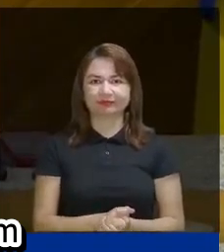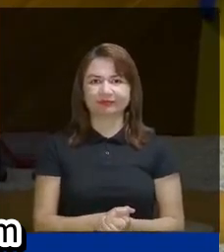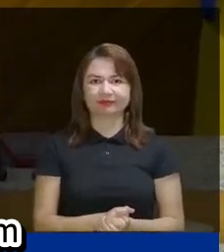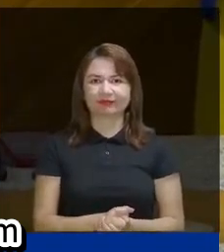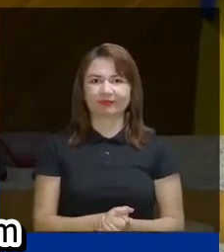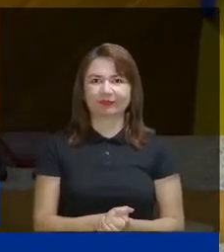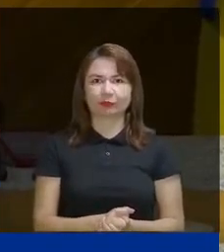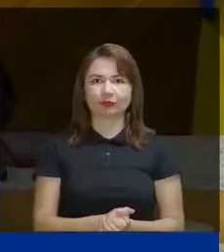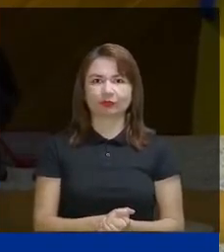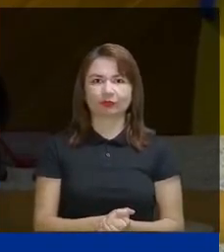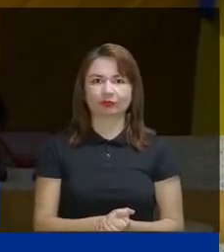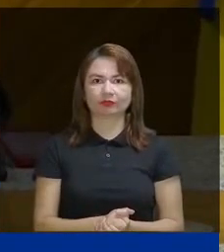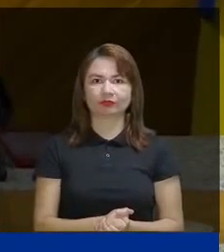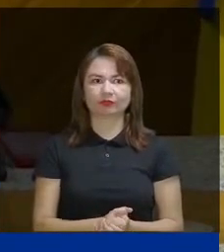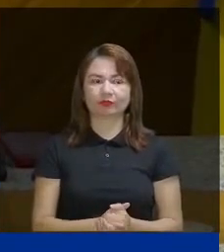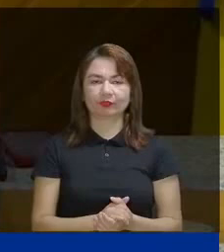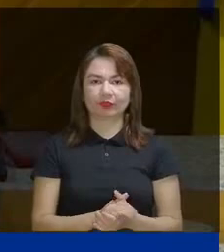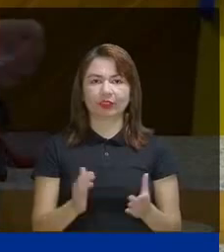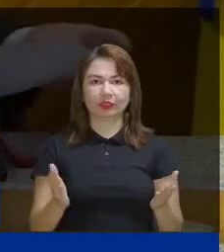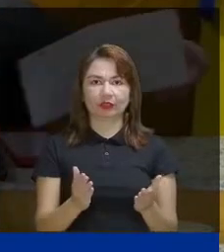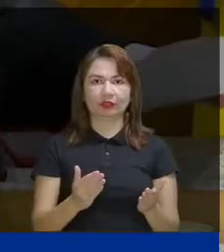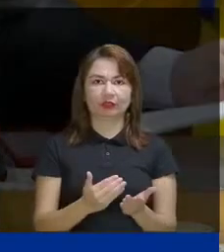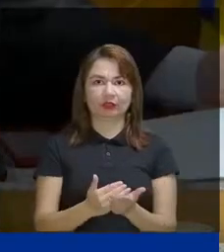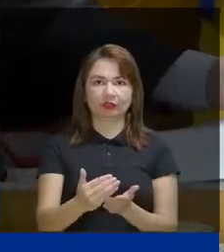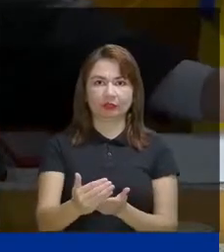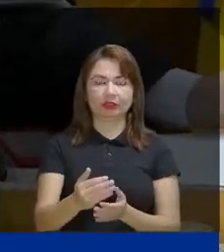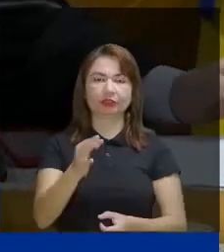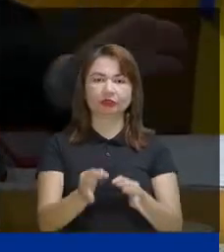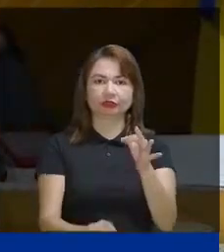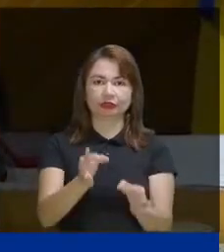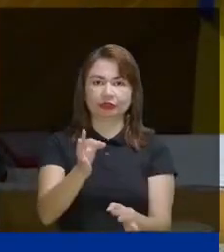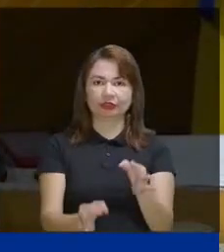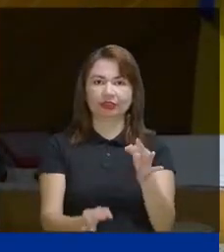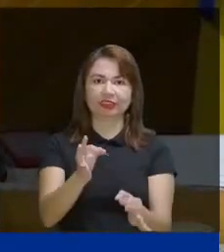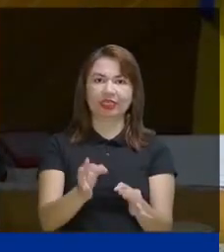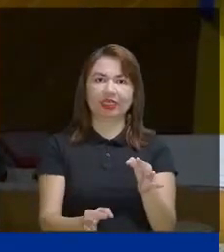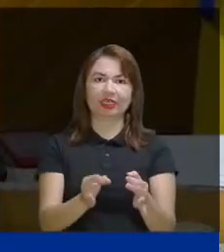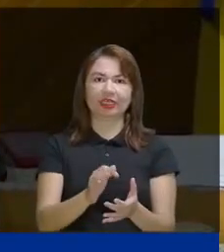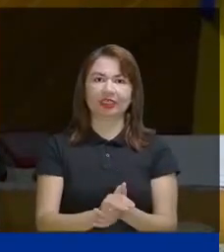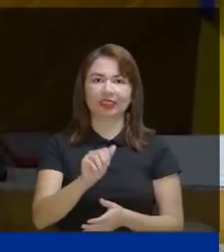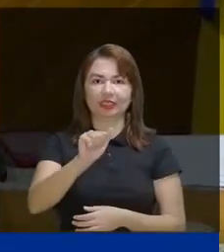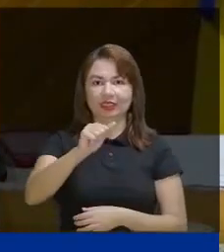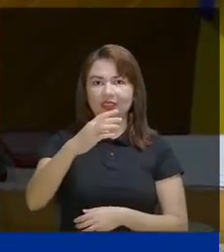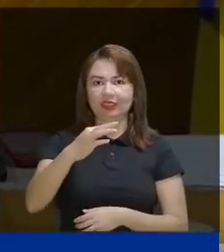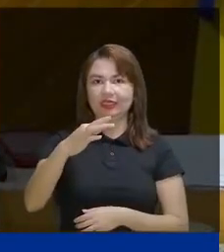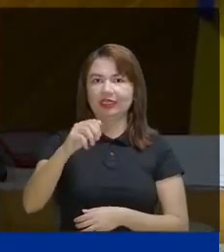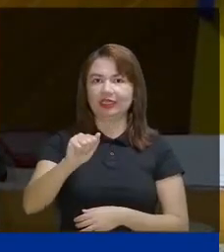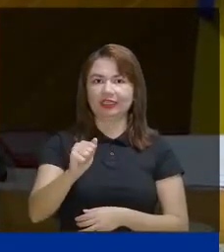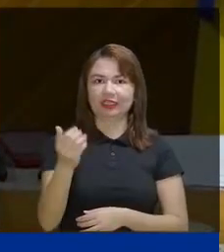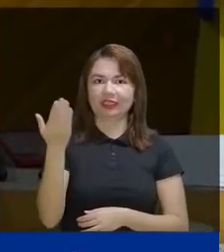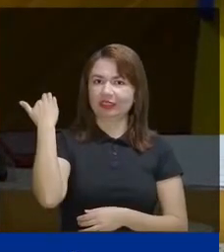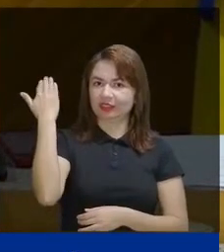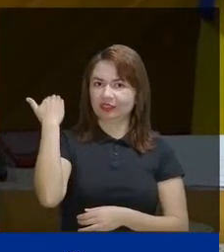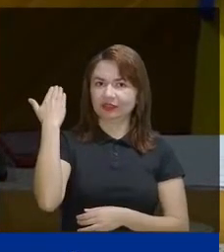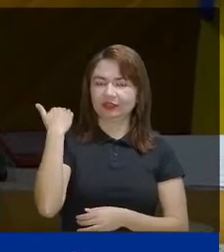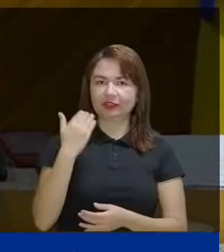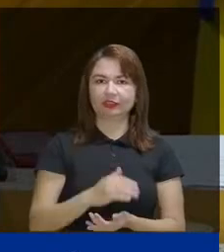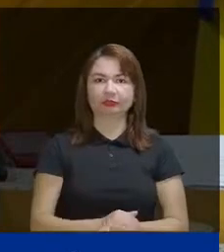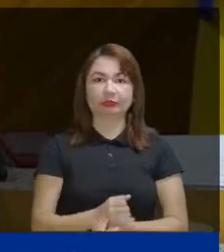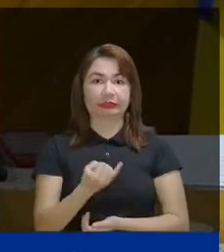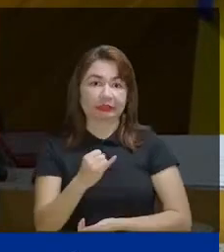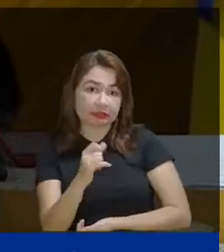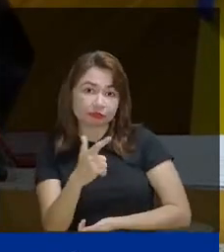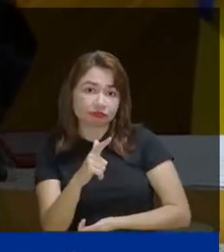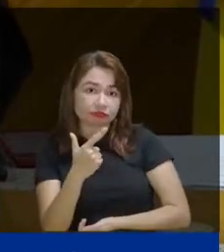sessão judiciária. Havendo quórum para a sessão judiciária, submeto a ata da sessão anterior aos pares. Se não houver